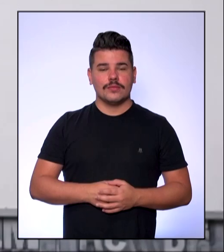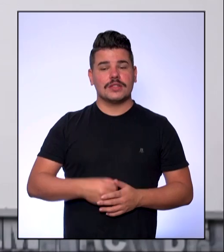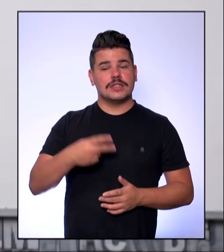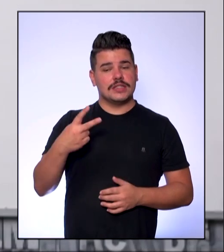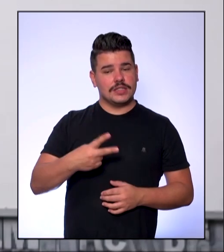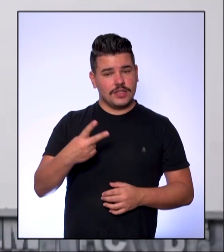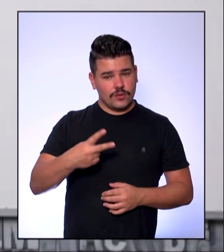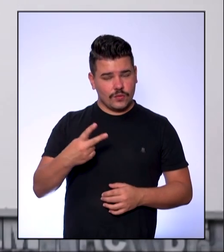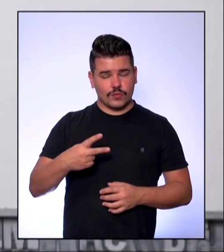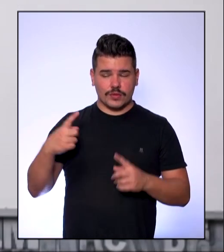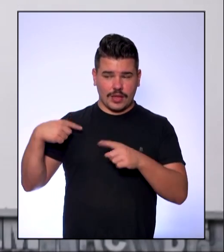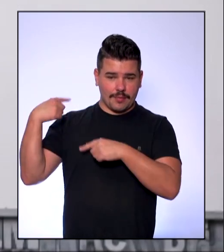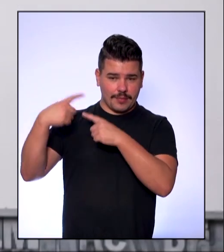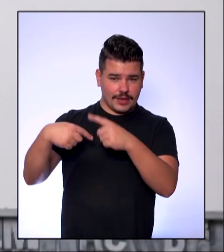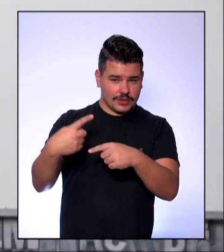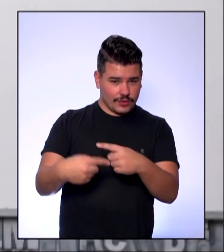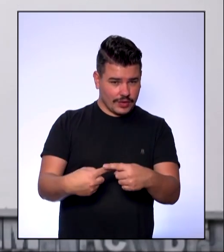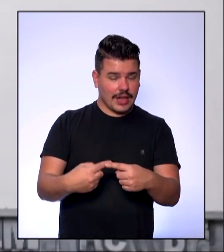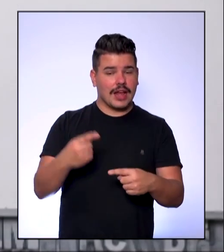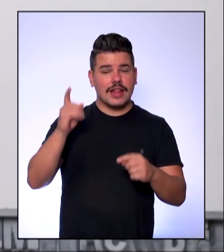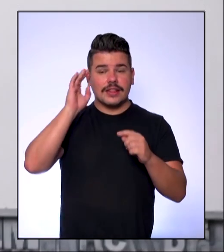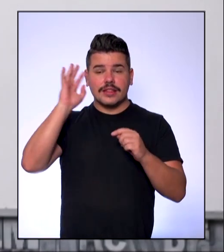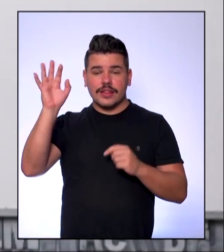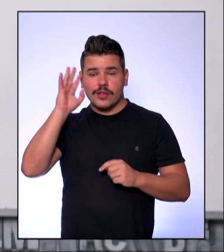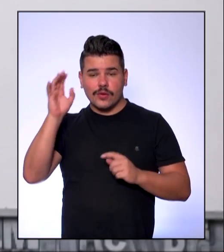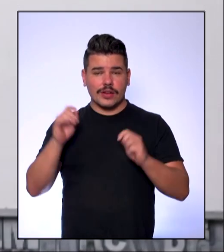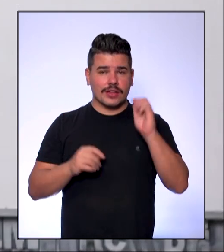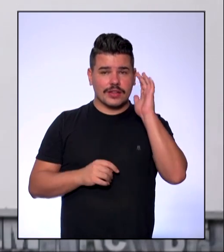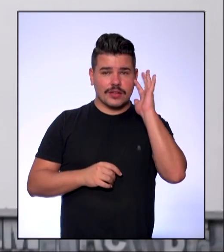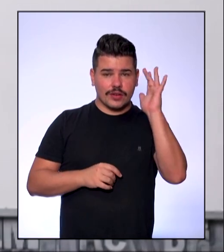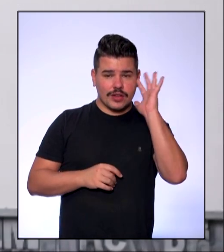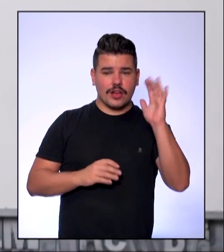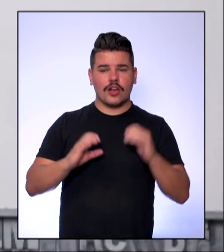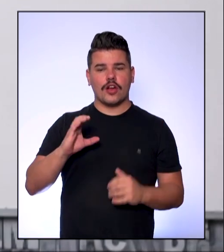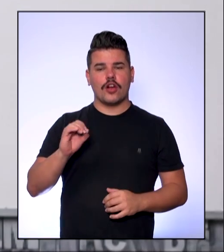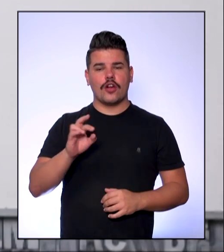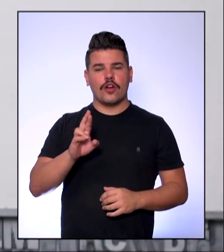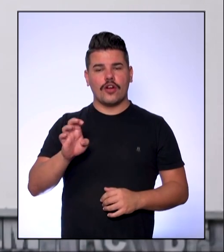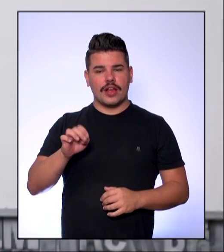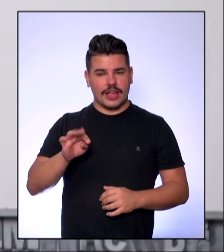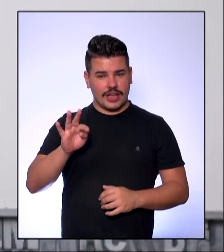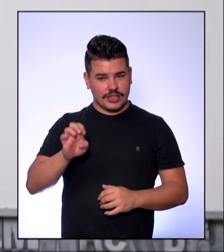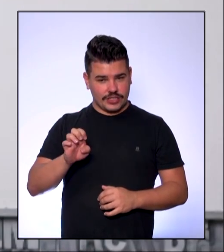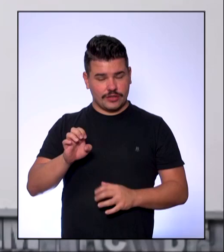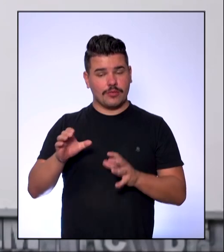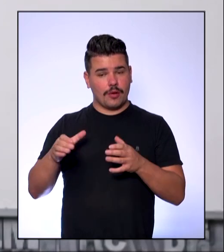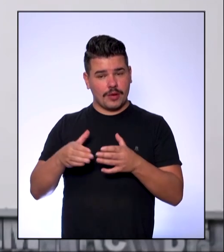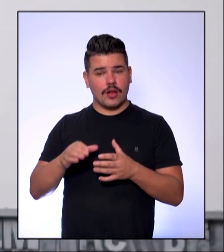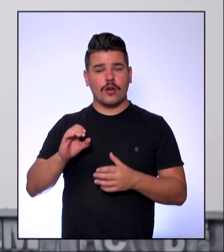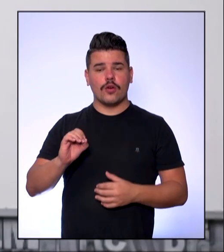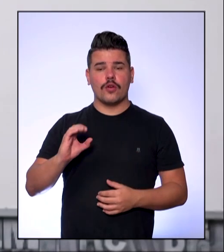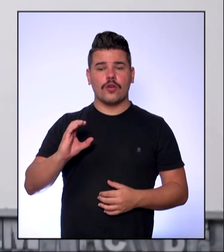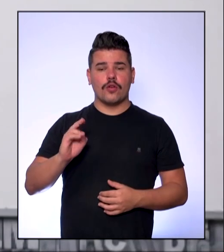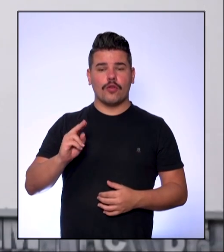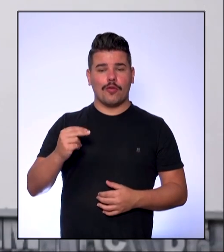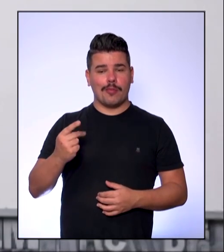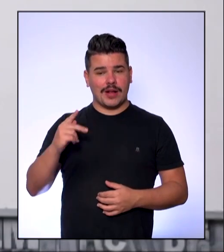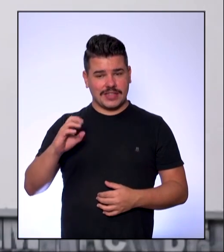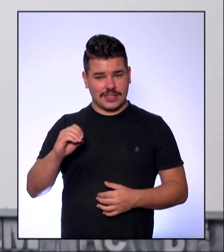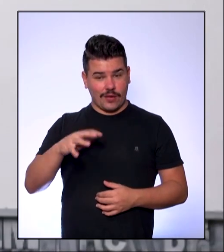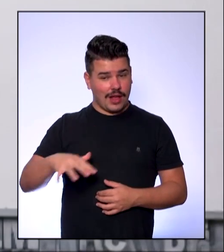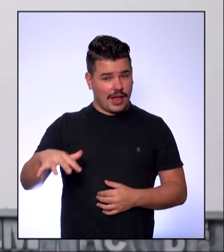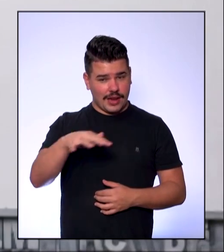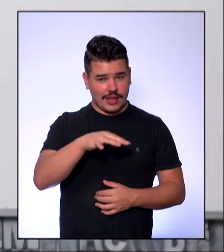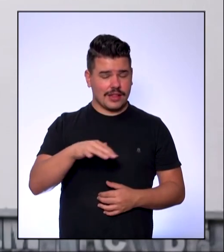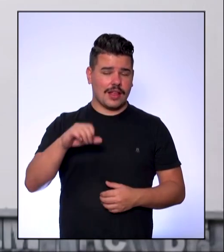nós observamos as teorias, as correntes da ocupação da América,